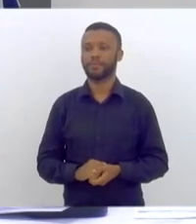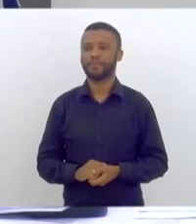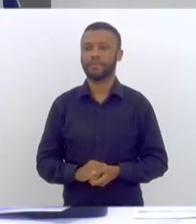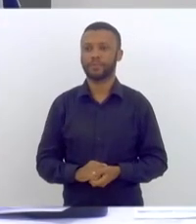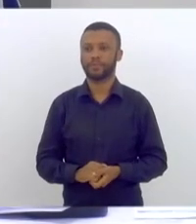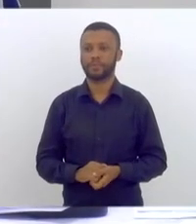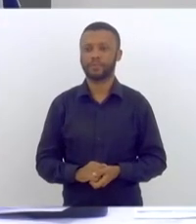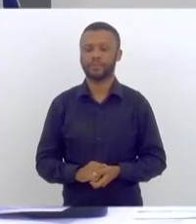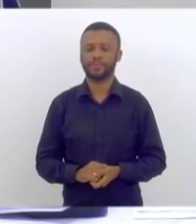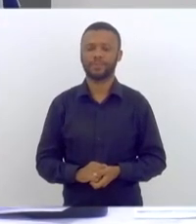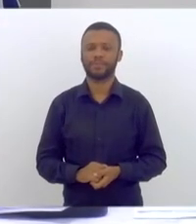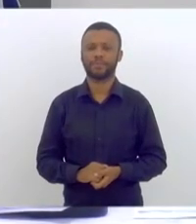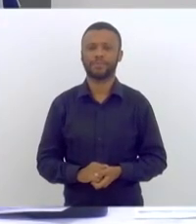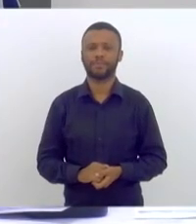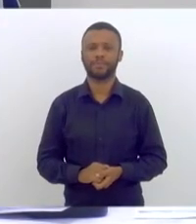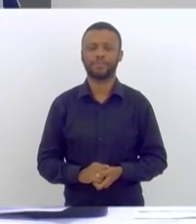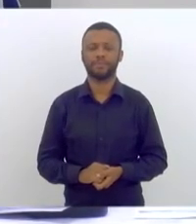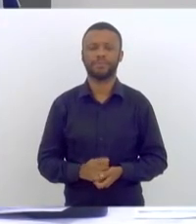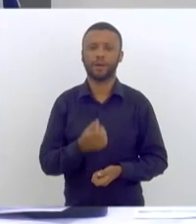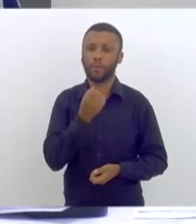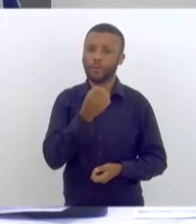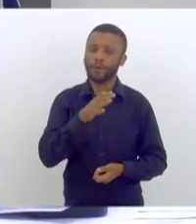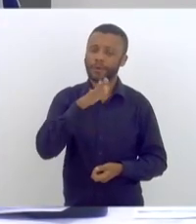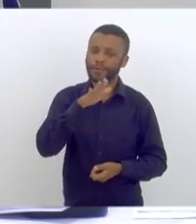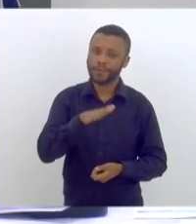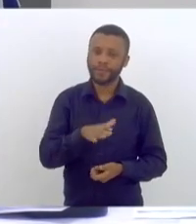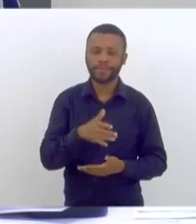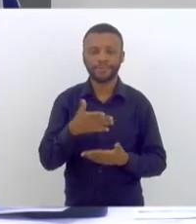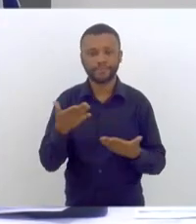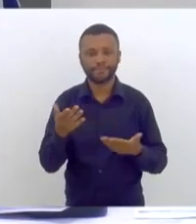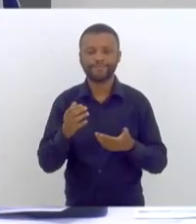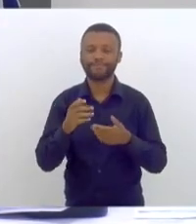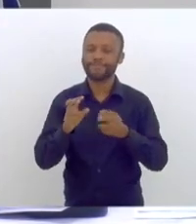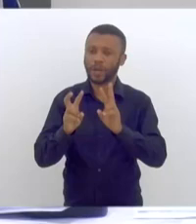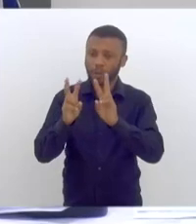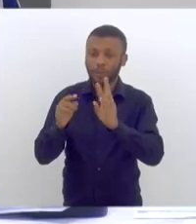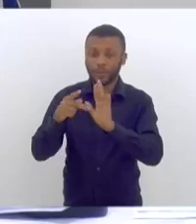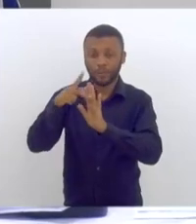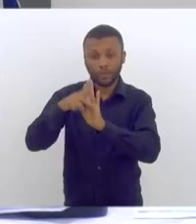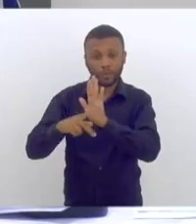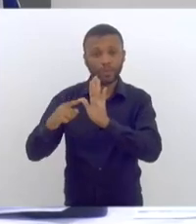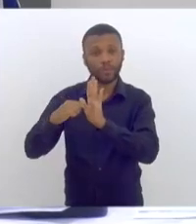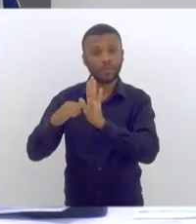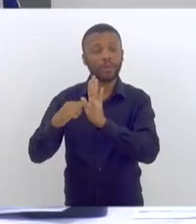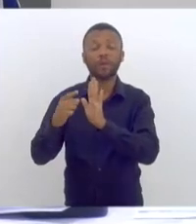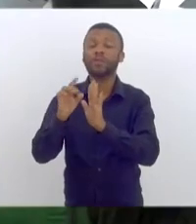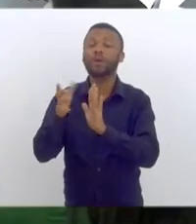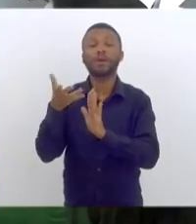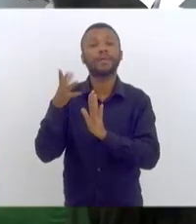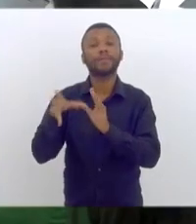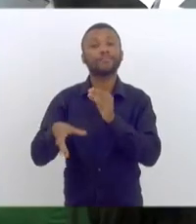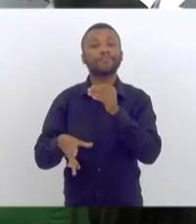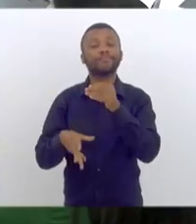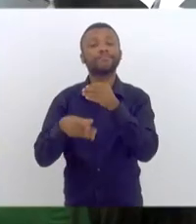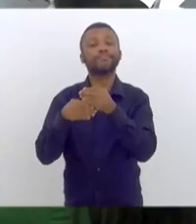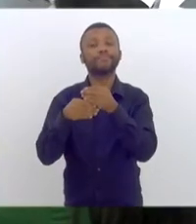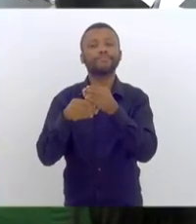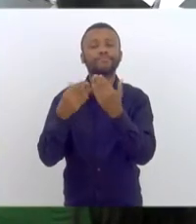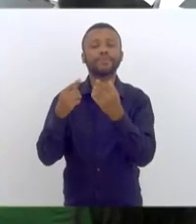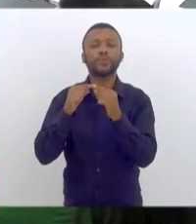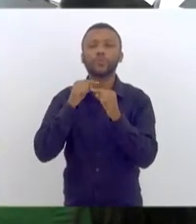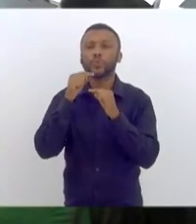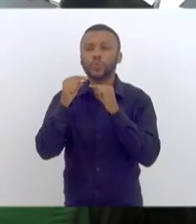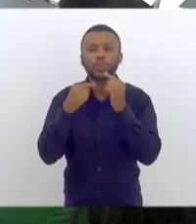Boa tarde Boa tarde agora boa tarde mesmo oficialmente para todos eu só queria questionar